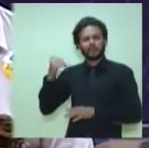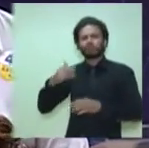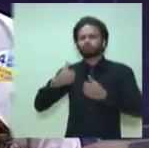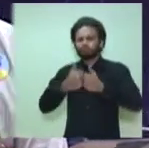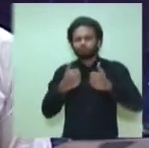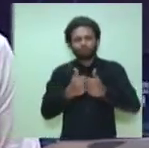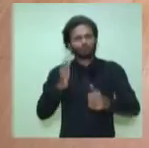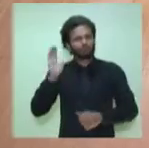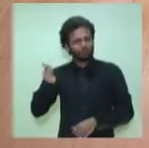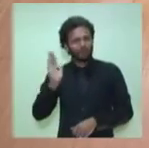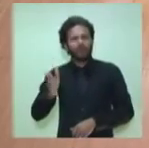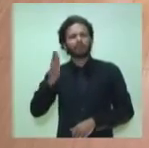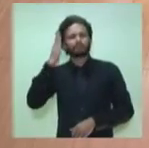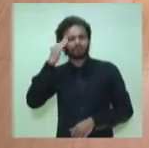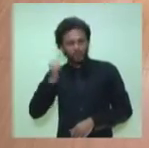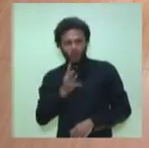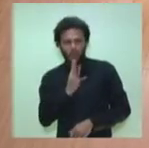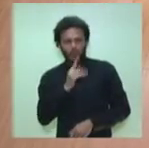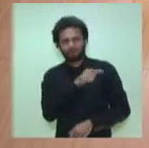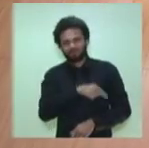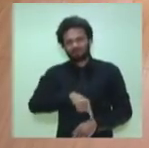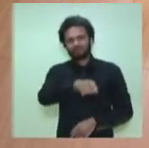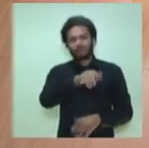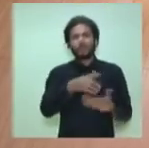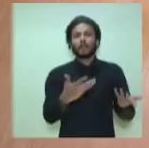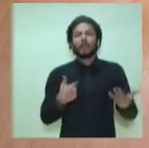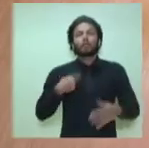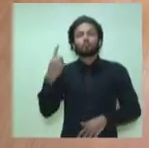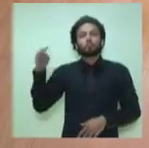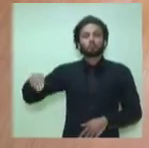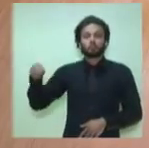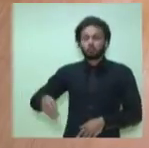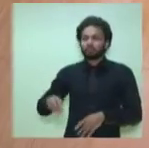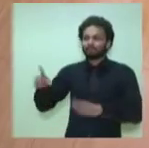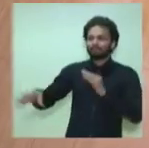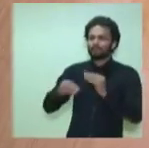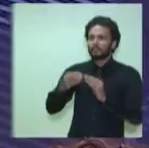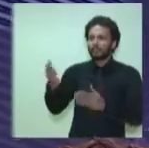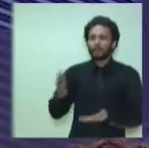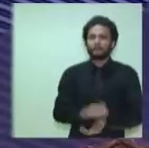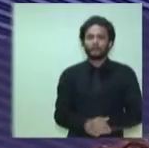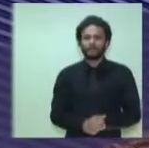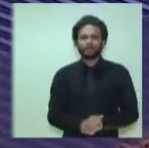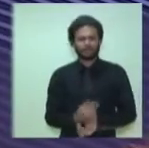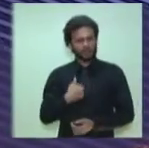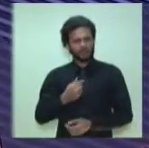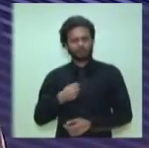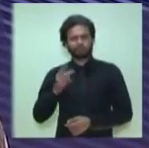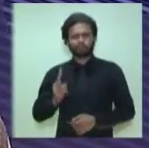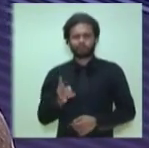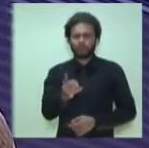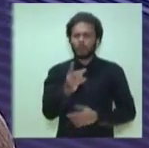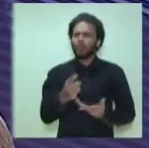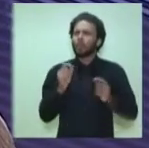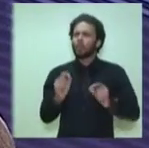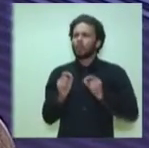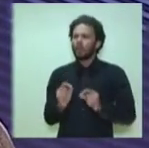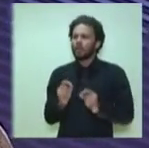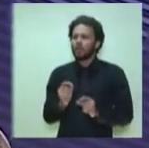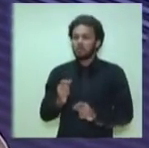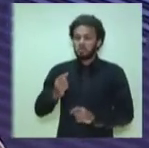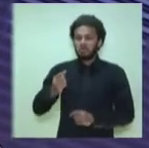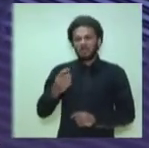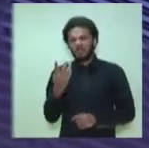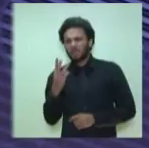falta que isso faz. Candidato Arthur Neto, um minuto para o seu comentário. Muito bem. Eu mantenho a tarifa congelada há